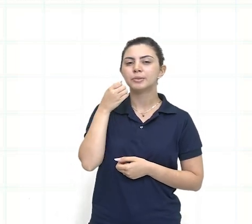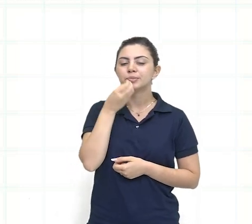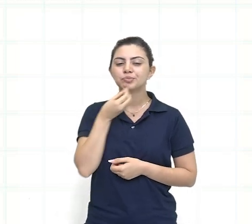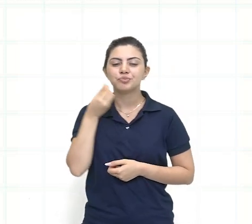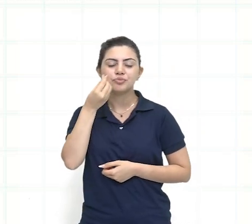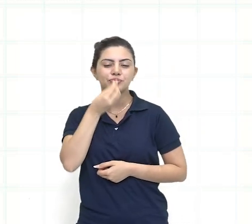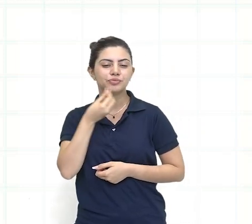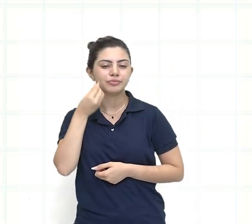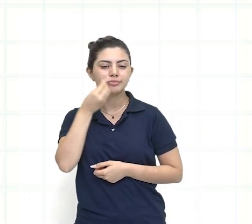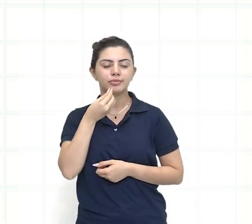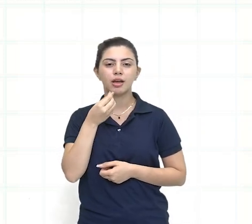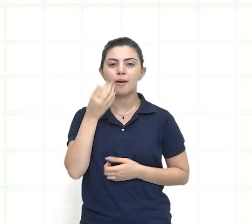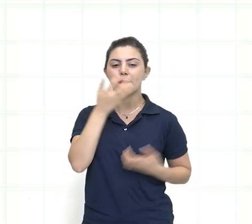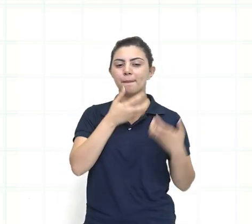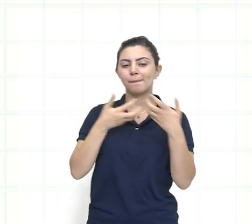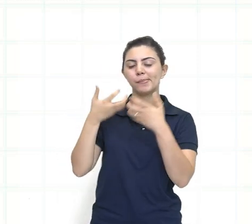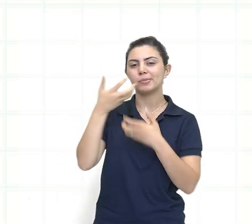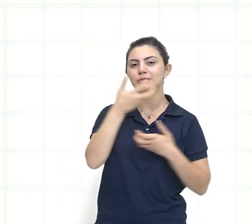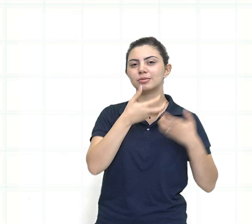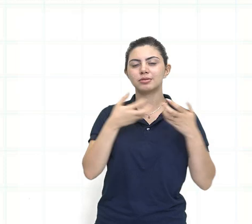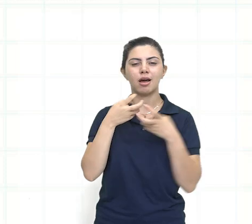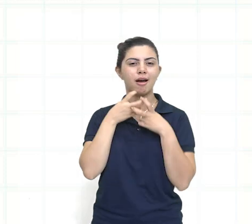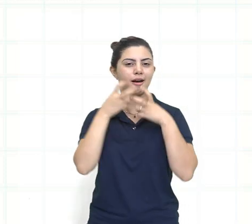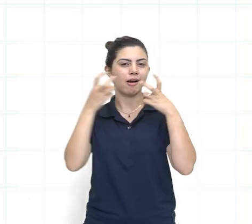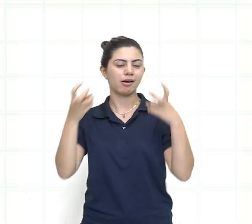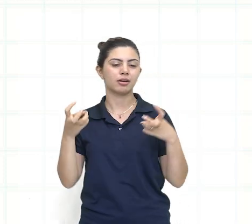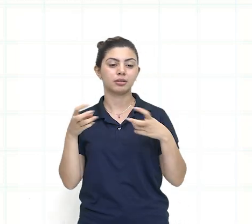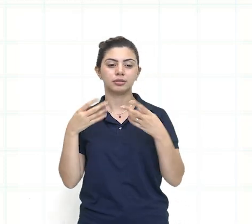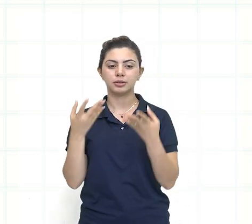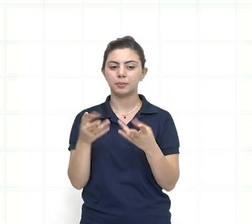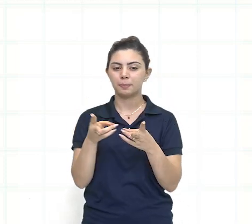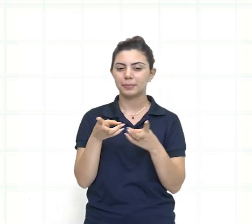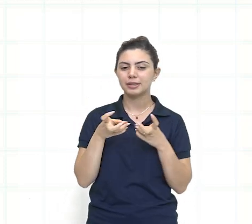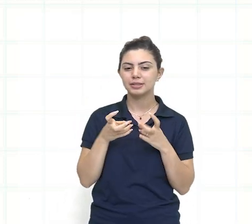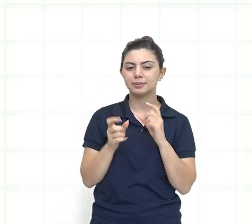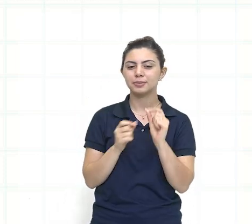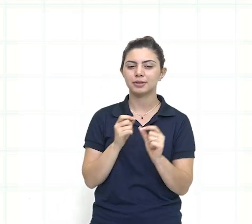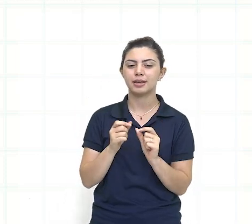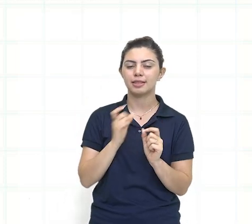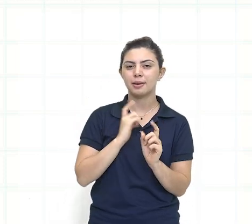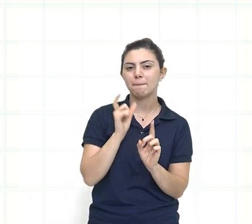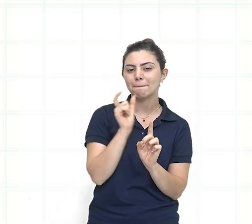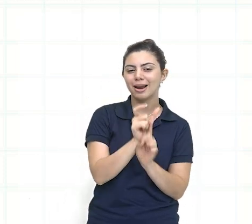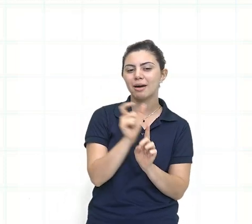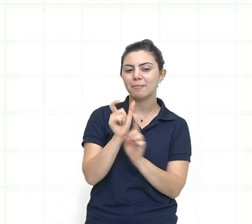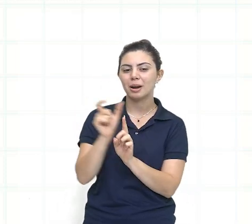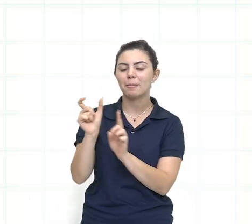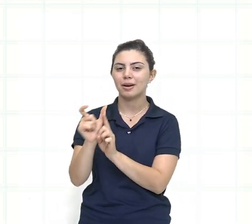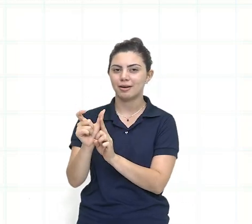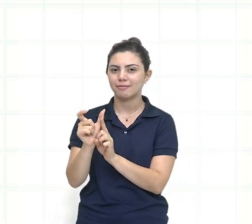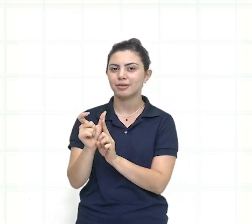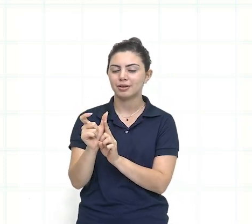grito do Tarzan. Então, hortelã, manhã,